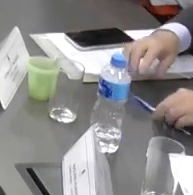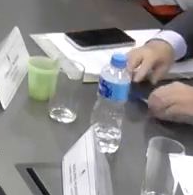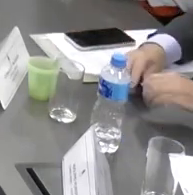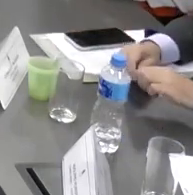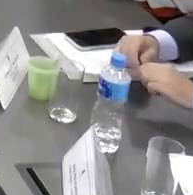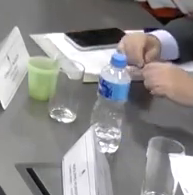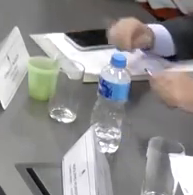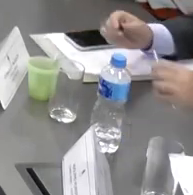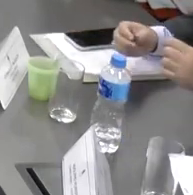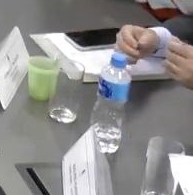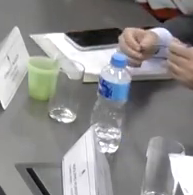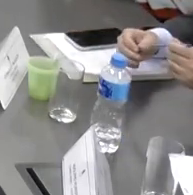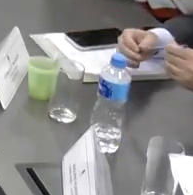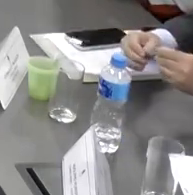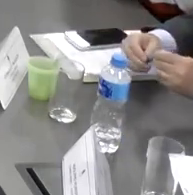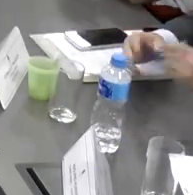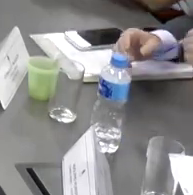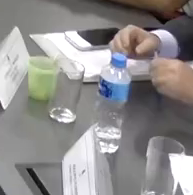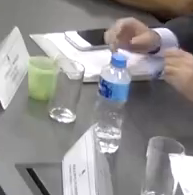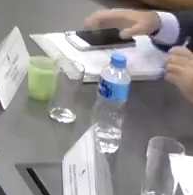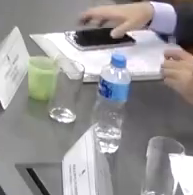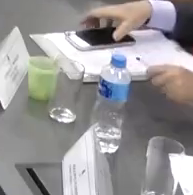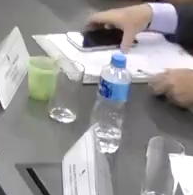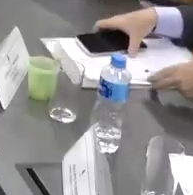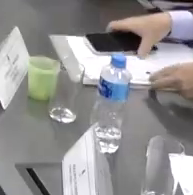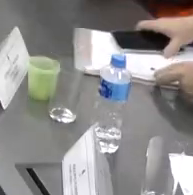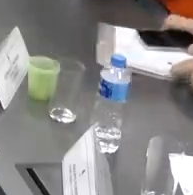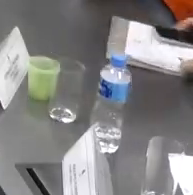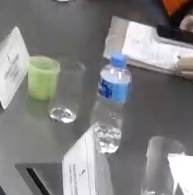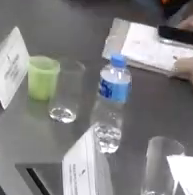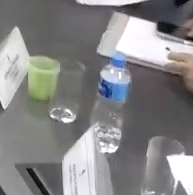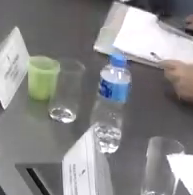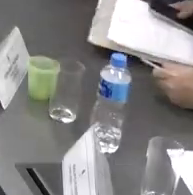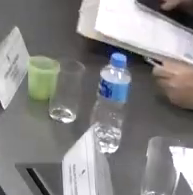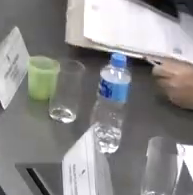a presença de todos está encerrada a sessão fiquem com Deus